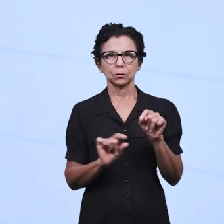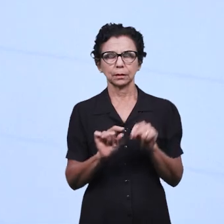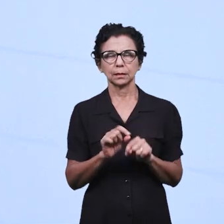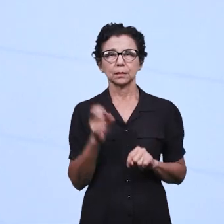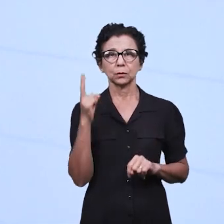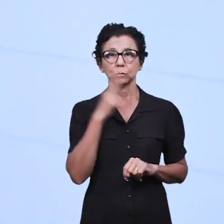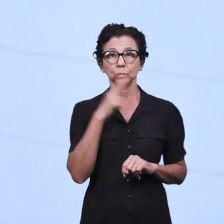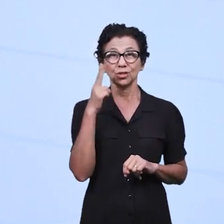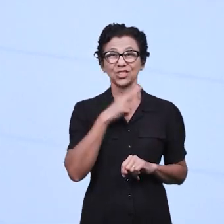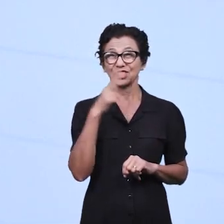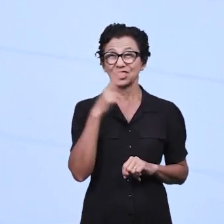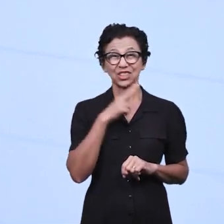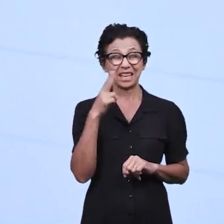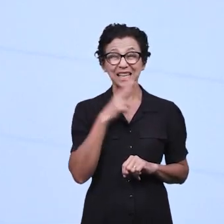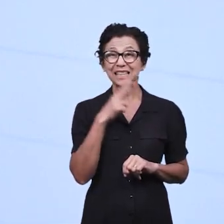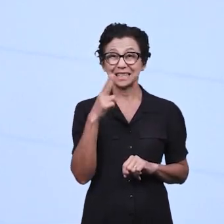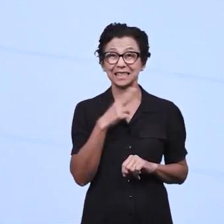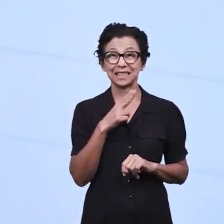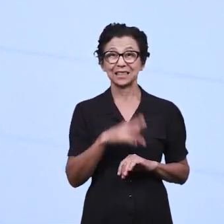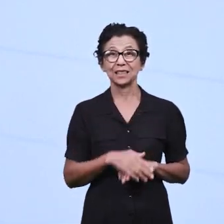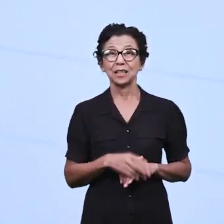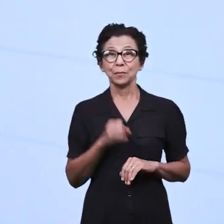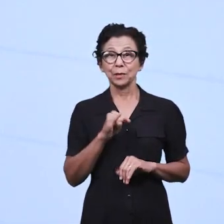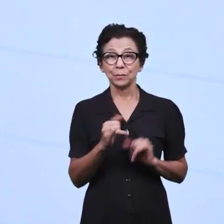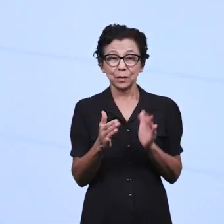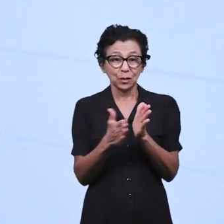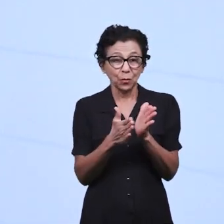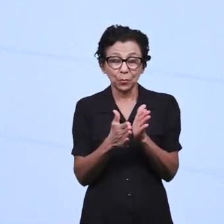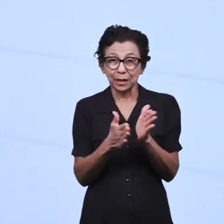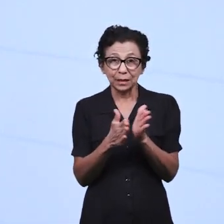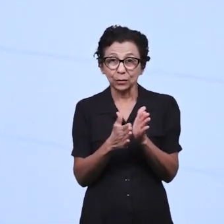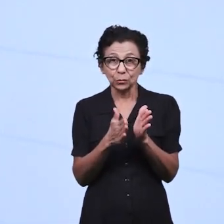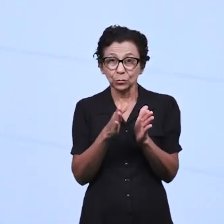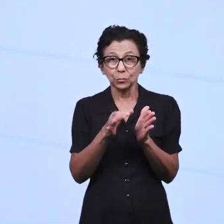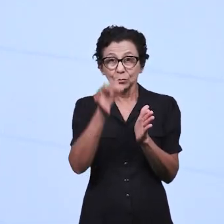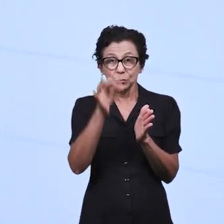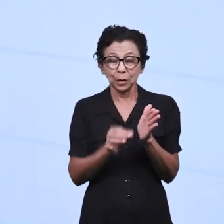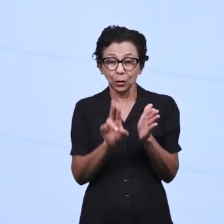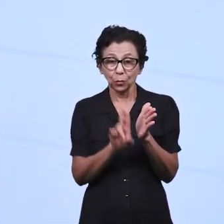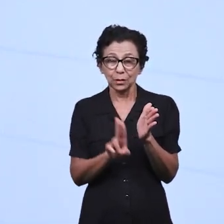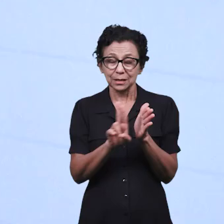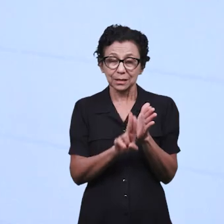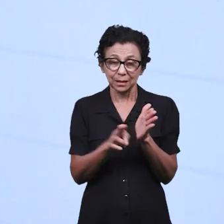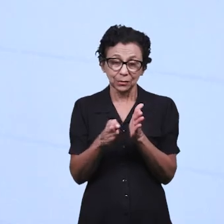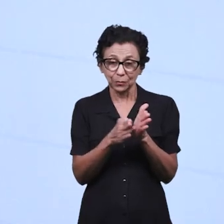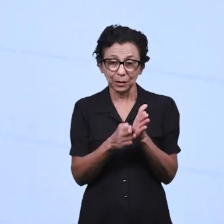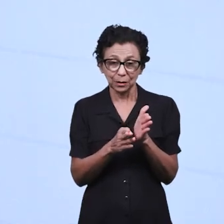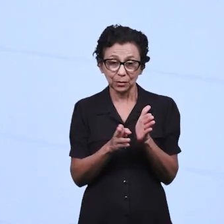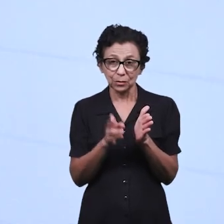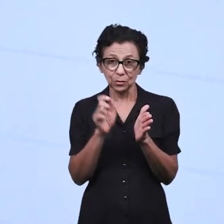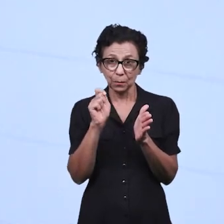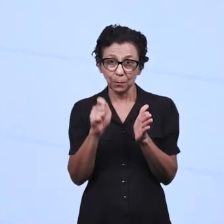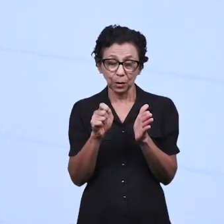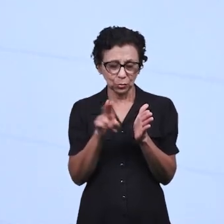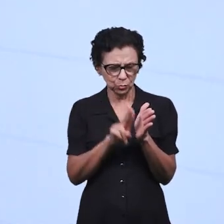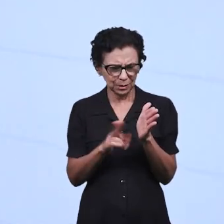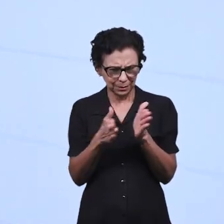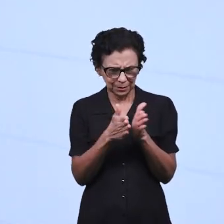de emergências e urgências, mesmo eu tendo a carência, no caso de doença grave, pode ser que eu tenha direito